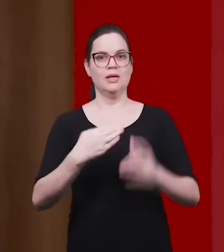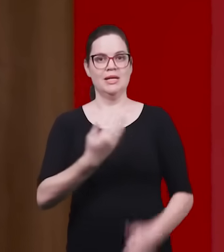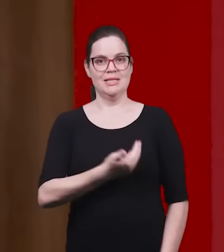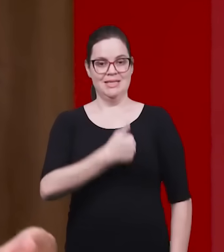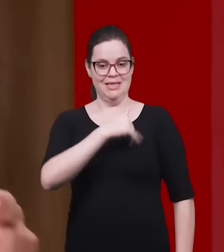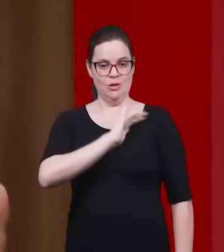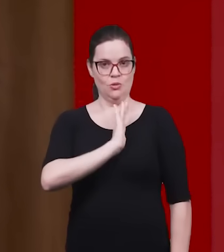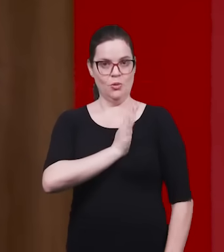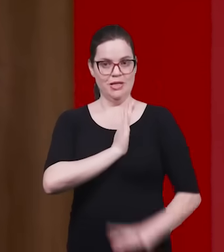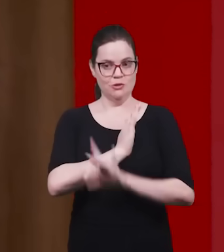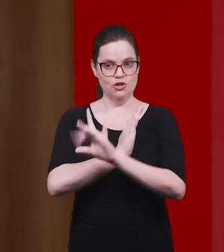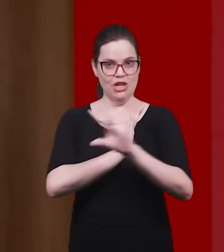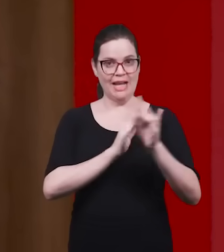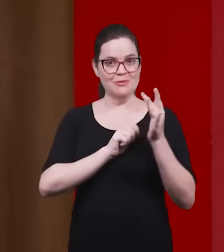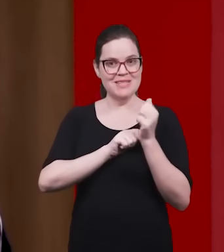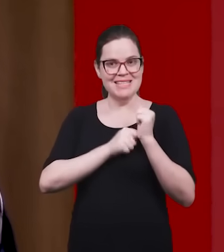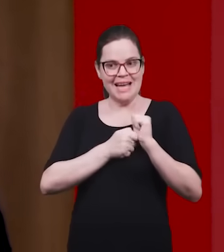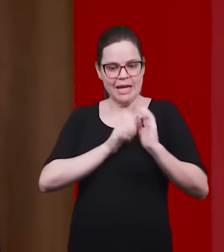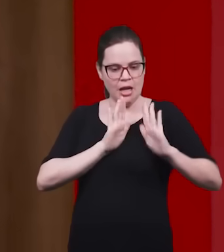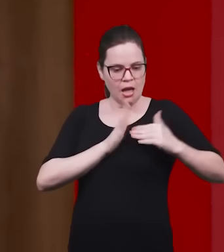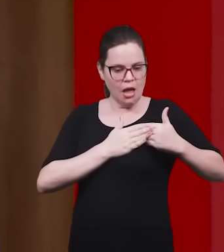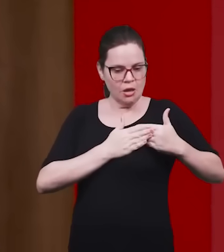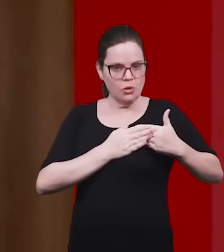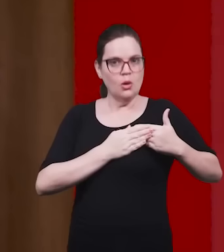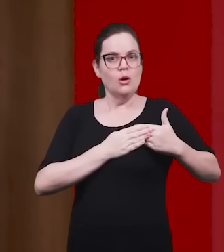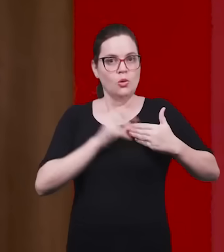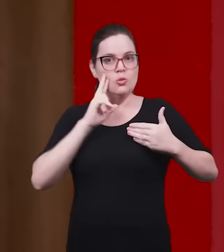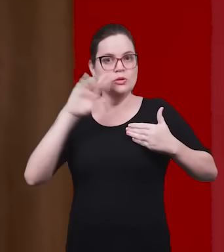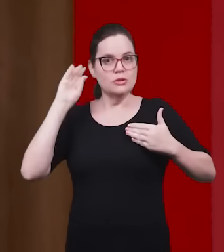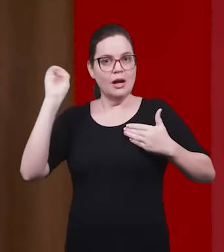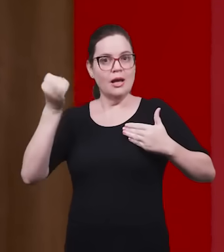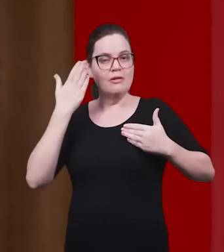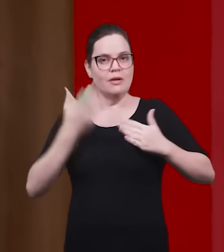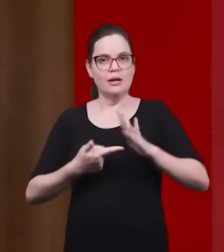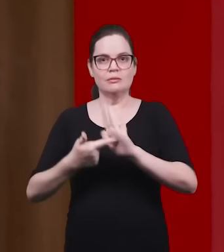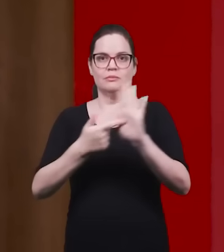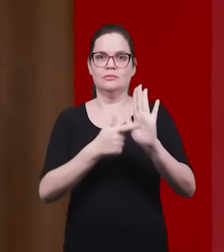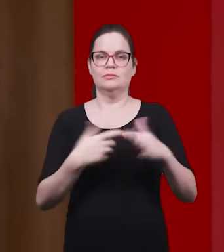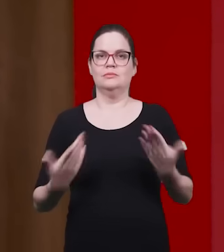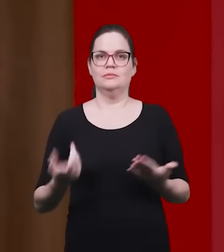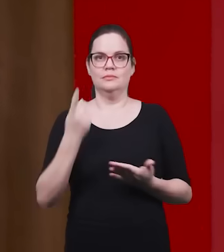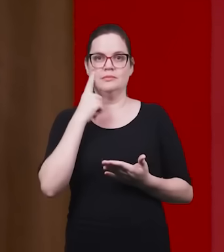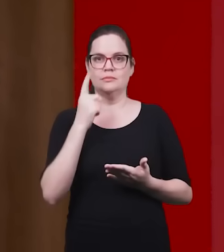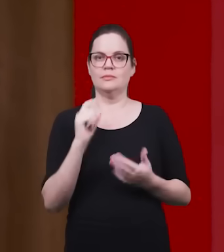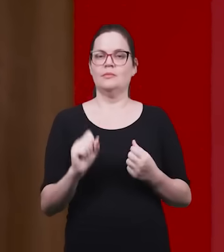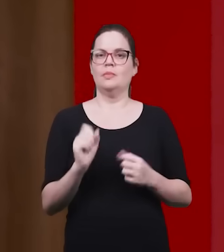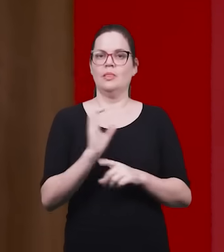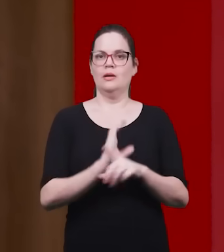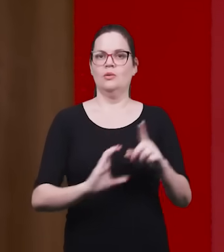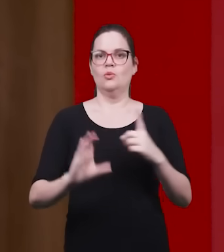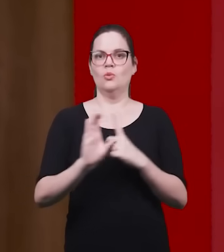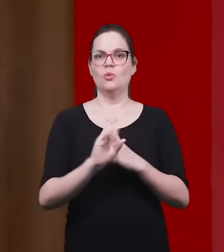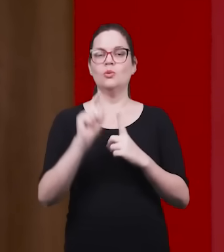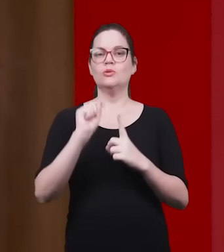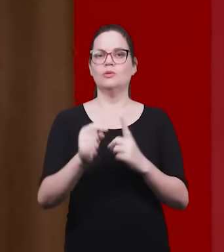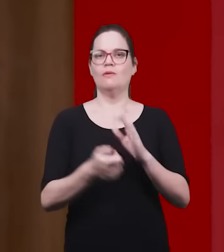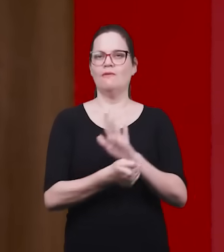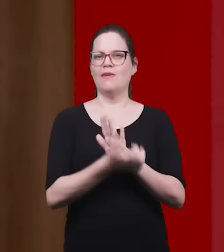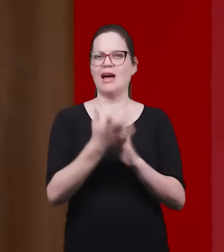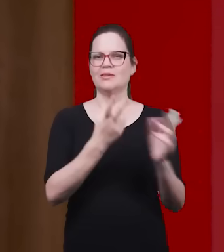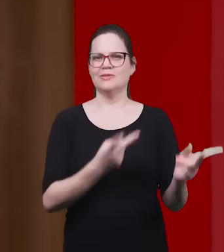revelados. Não faz sentido um culto evangelístico com muitos visitantes você entregar a interpretação somente para a